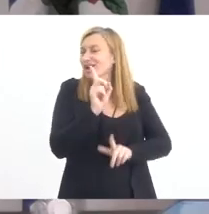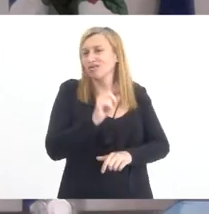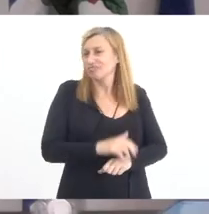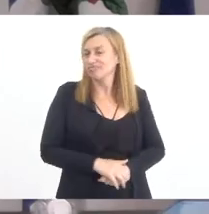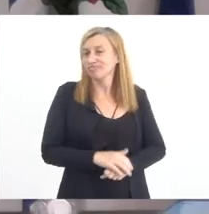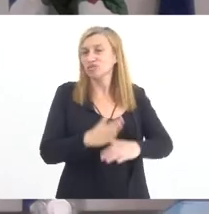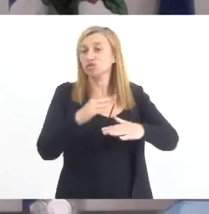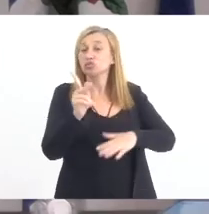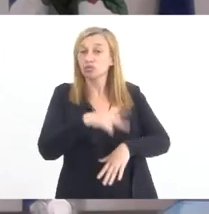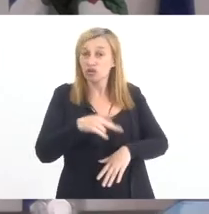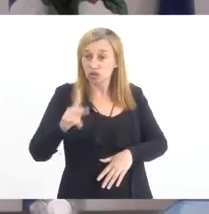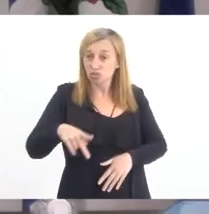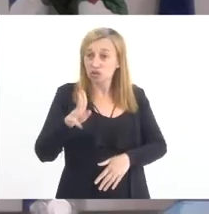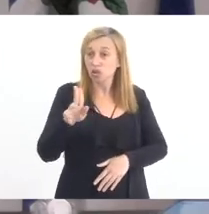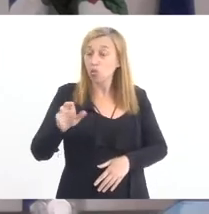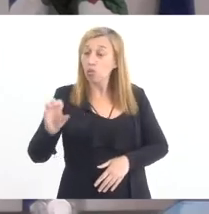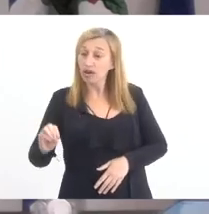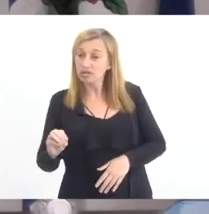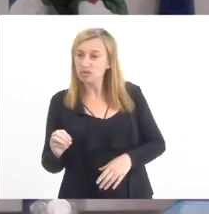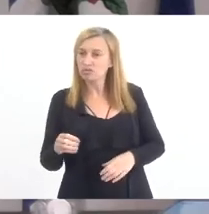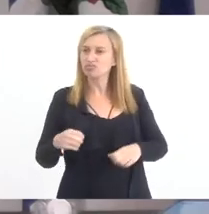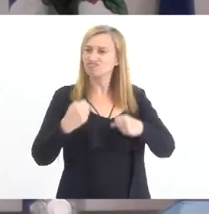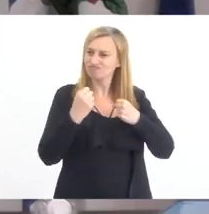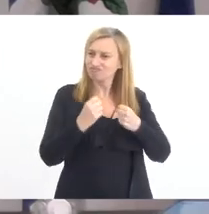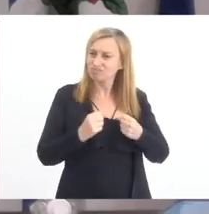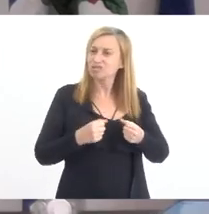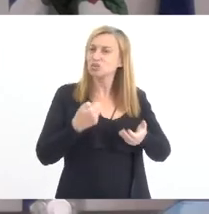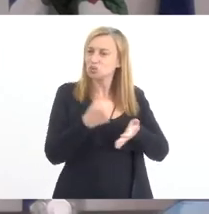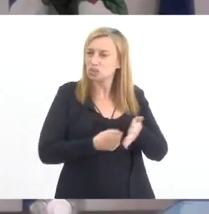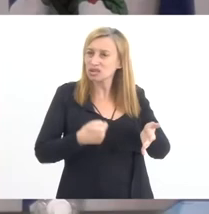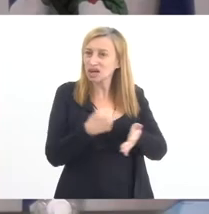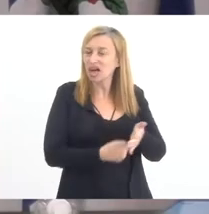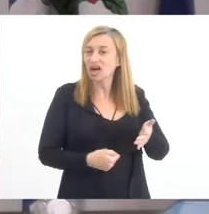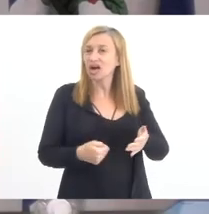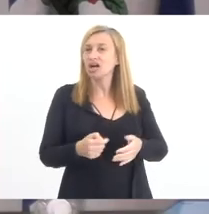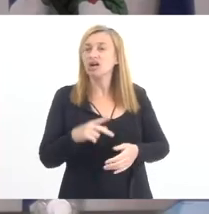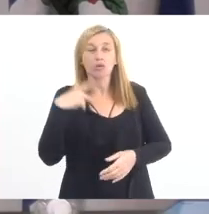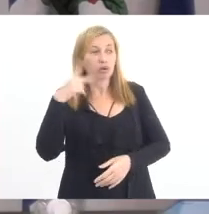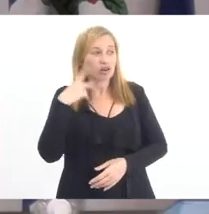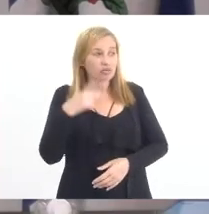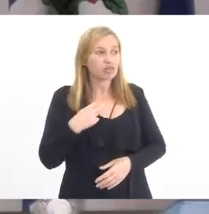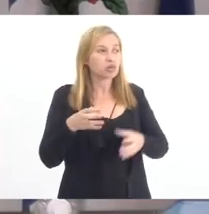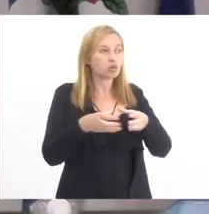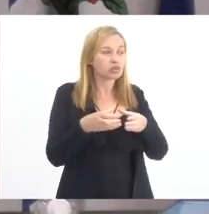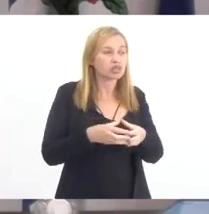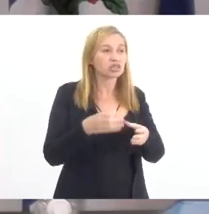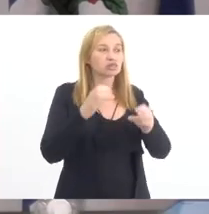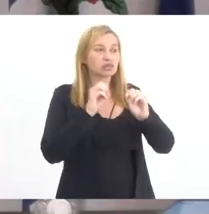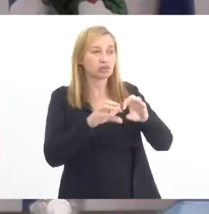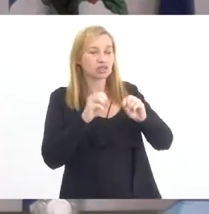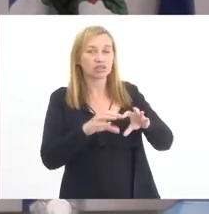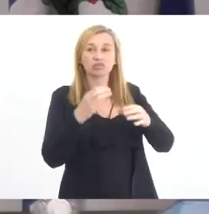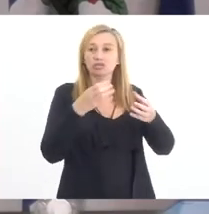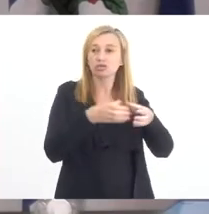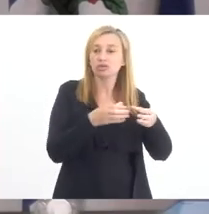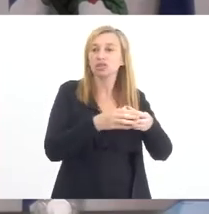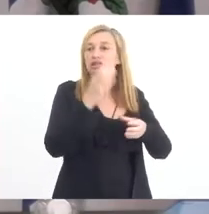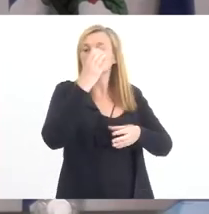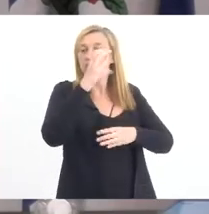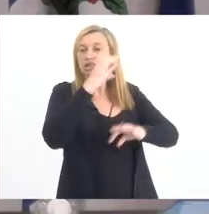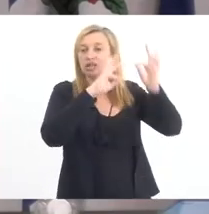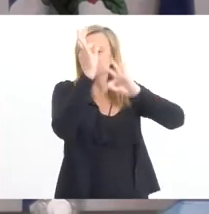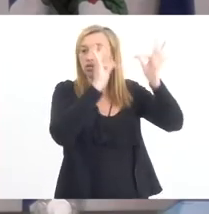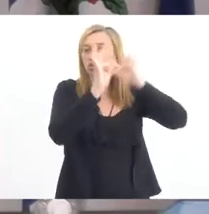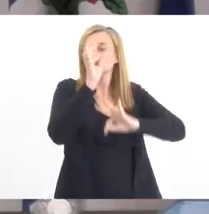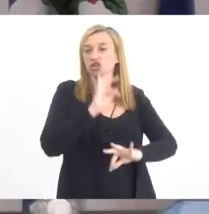os professores da UESO tentaram. Não foi por falta do Parlamento, da Comissão de Educação, da Comissão de Ciência e Tecnologia, que